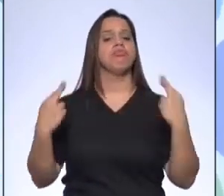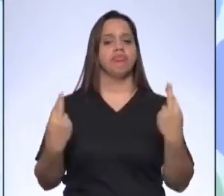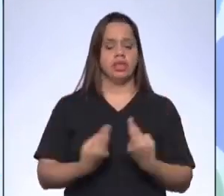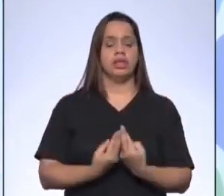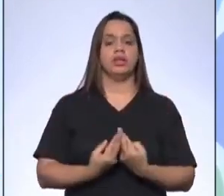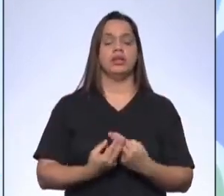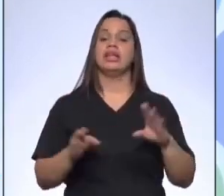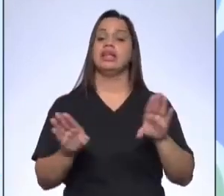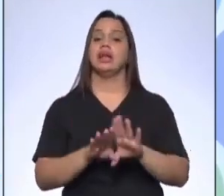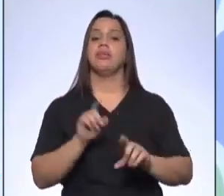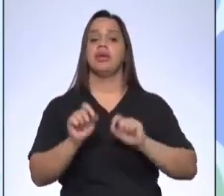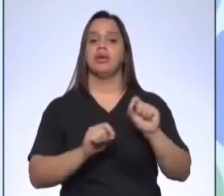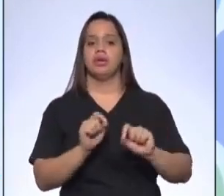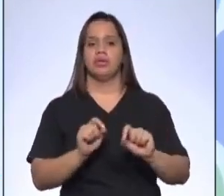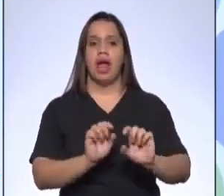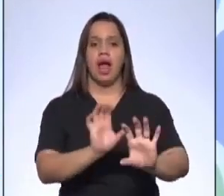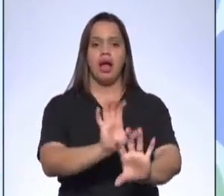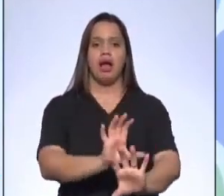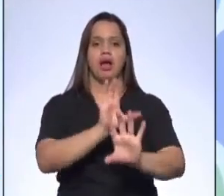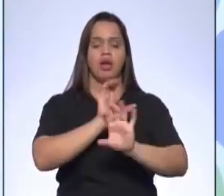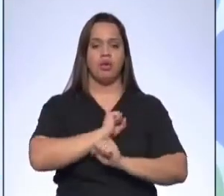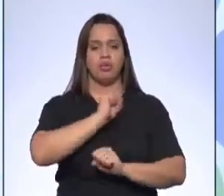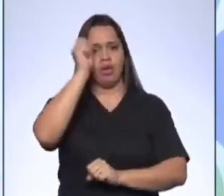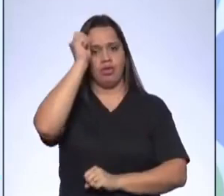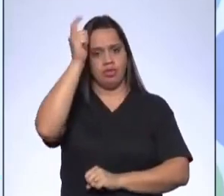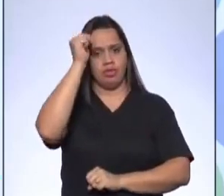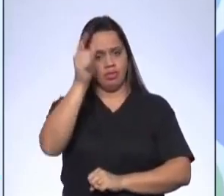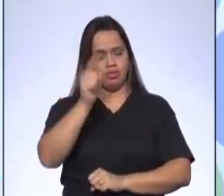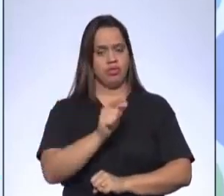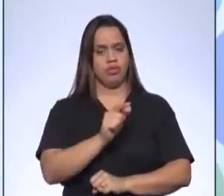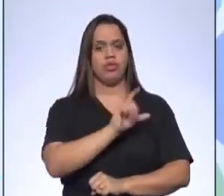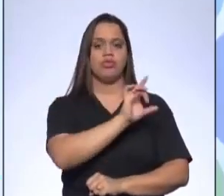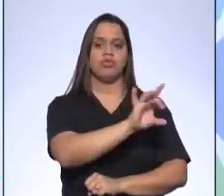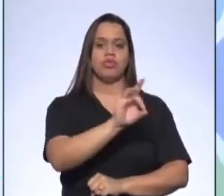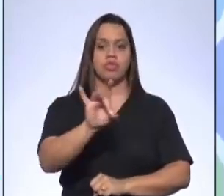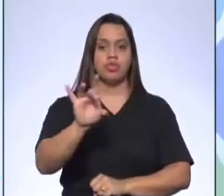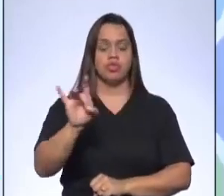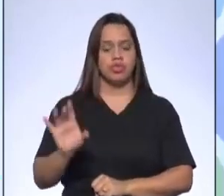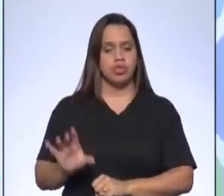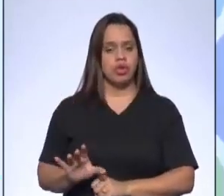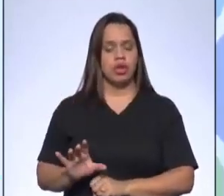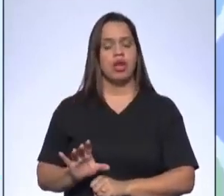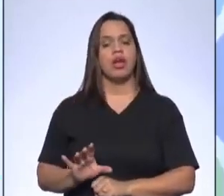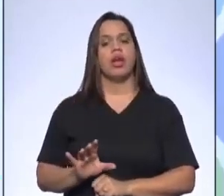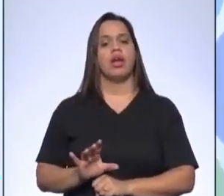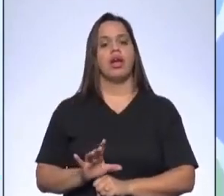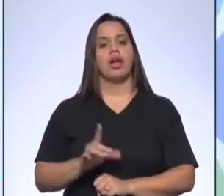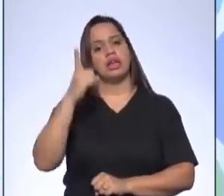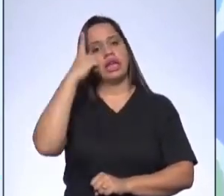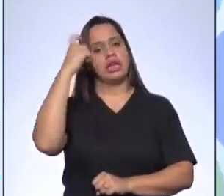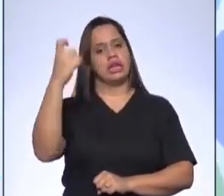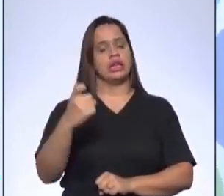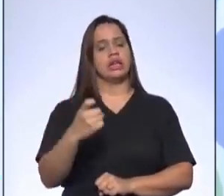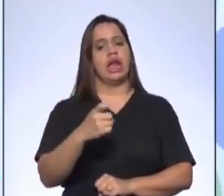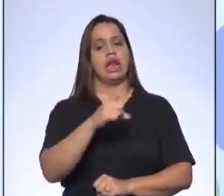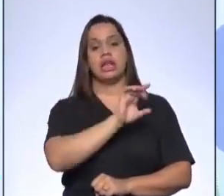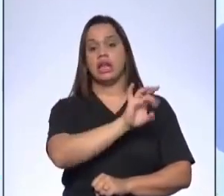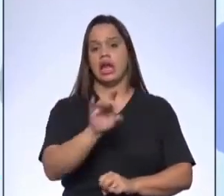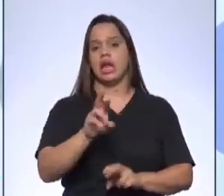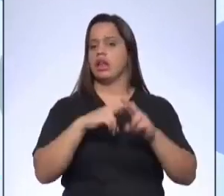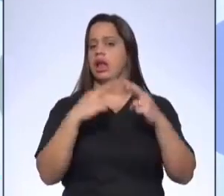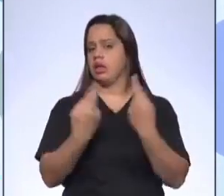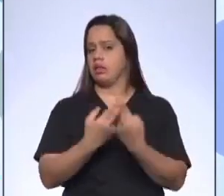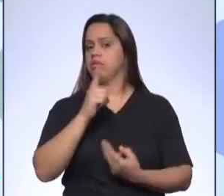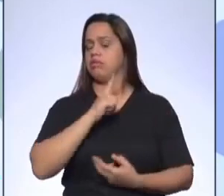a culturalização de determinadas ideologias que esses reinos traziam. E aí,